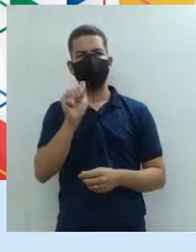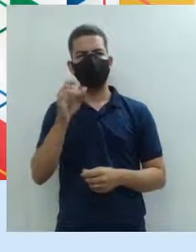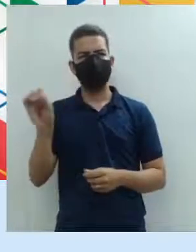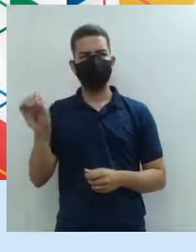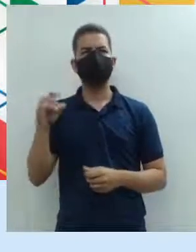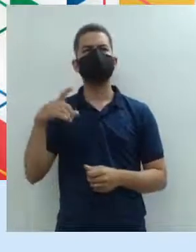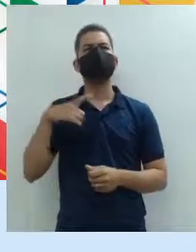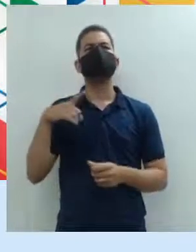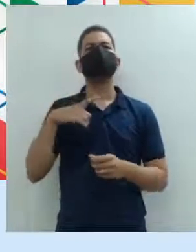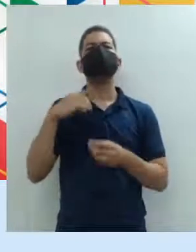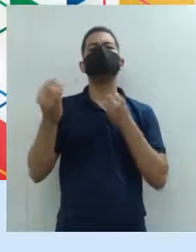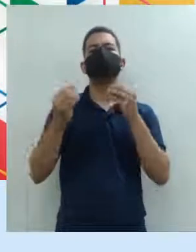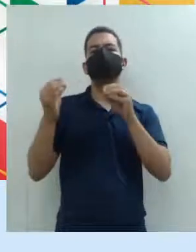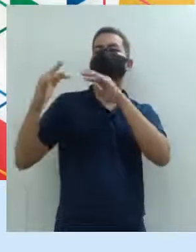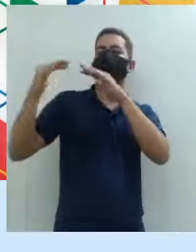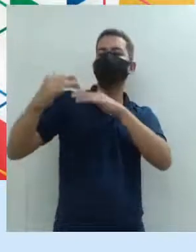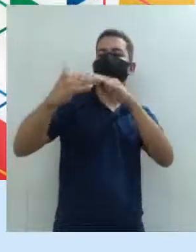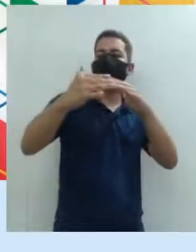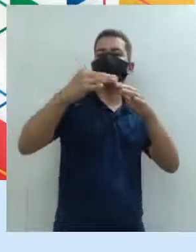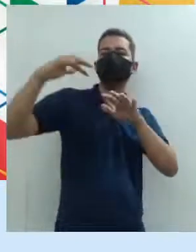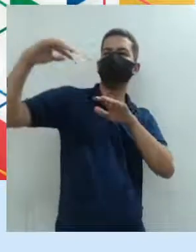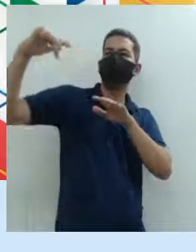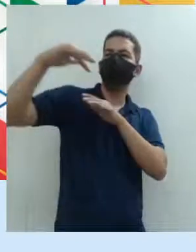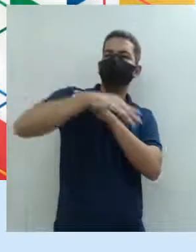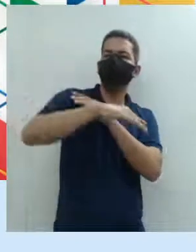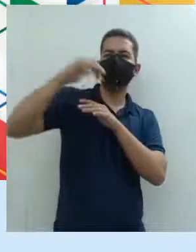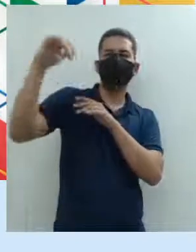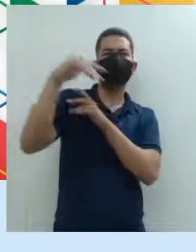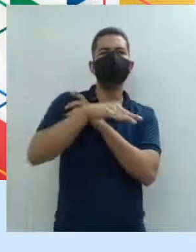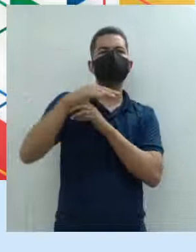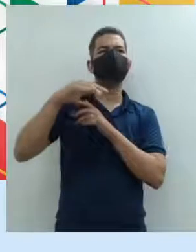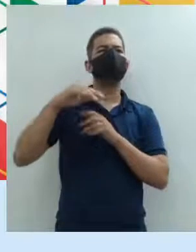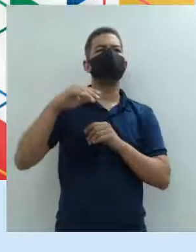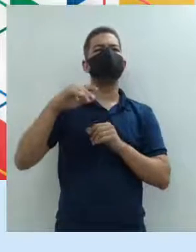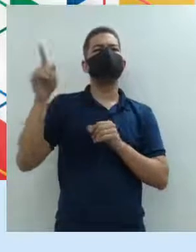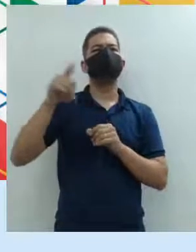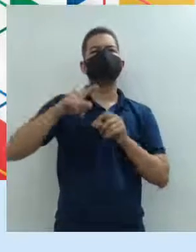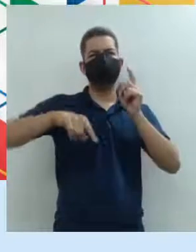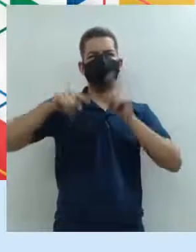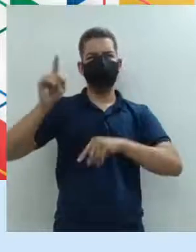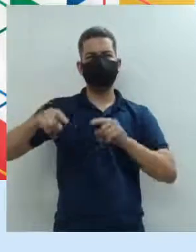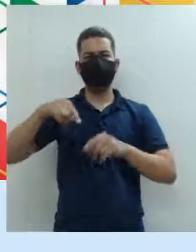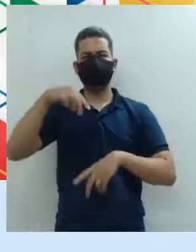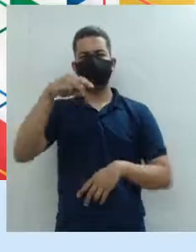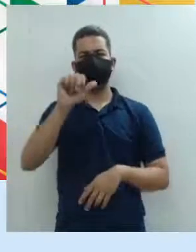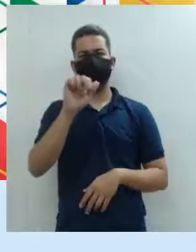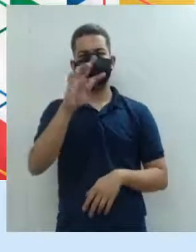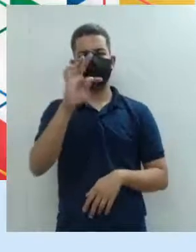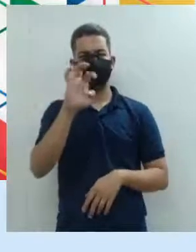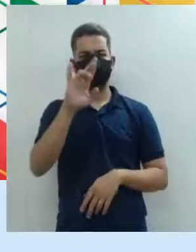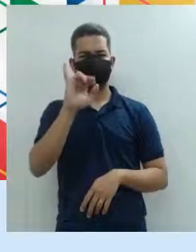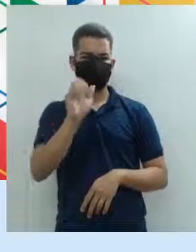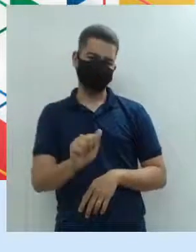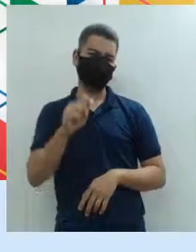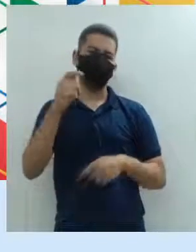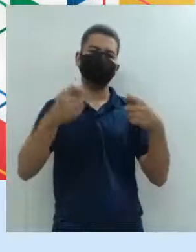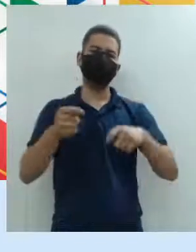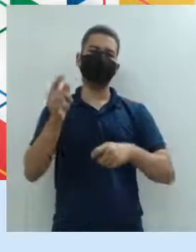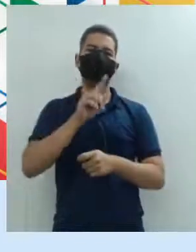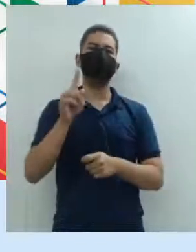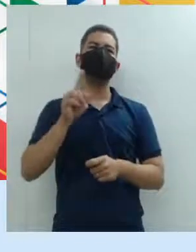ondas eletromagnéticas. E importantíssimo, ele não precisa de matéria para que se concretize. A irradiação térmica,